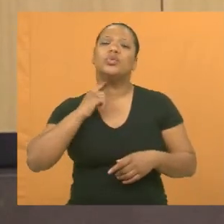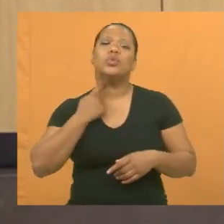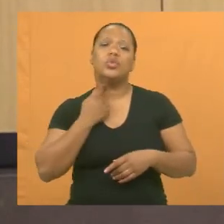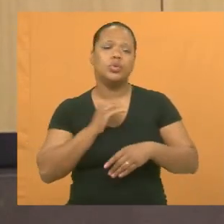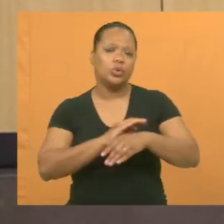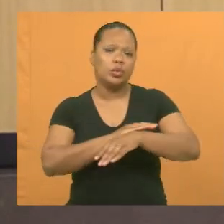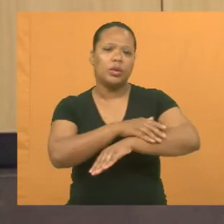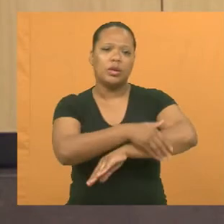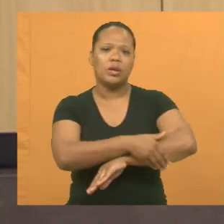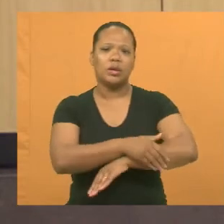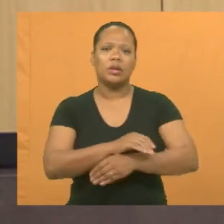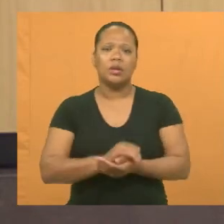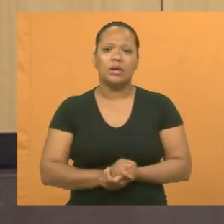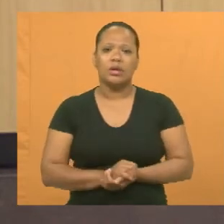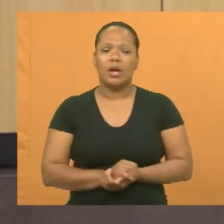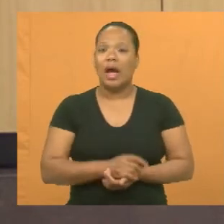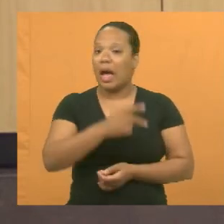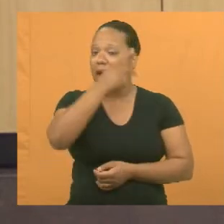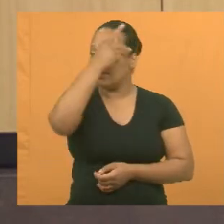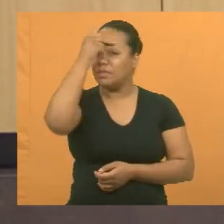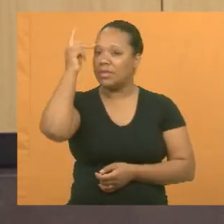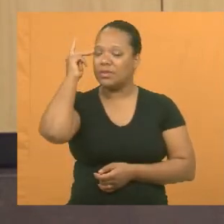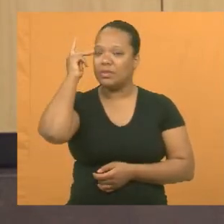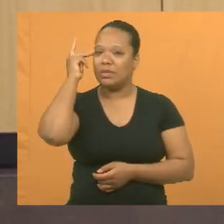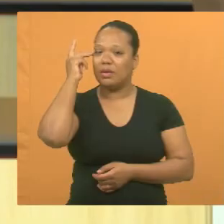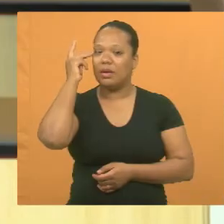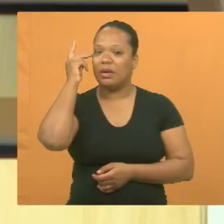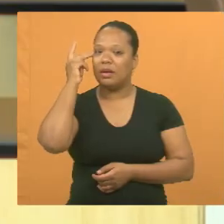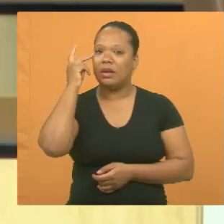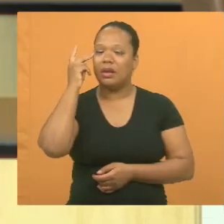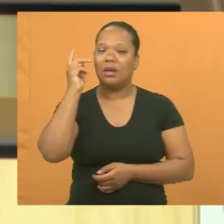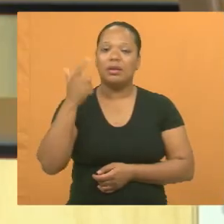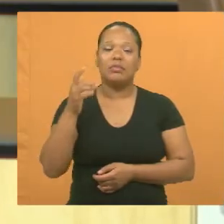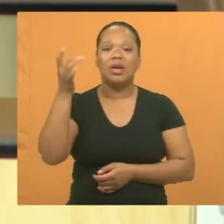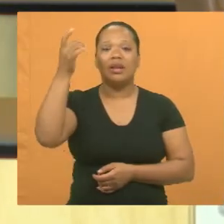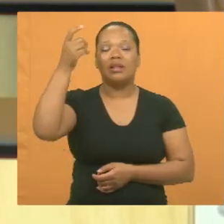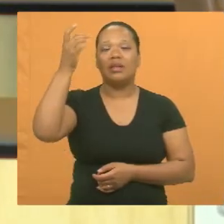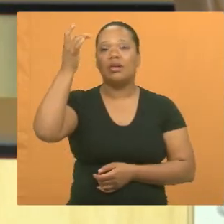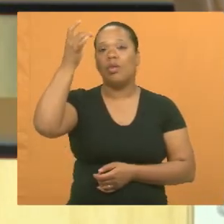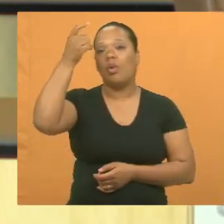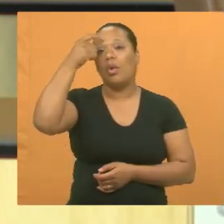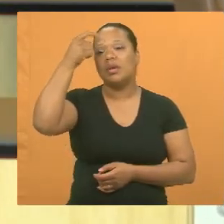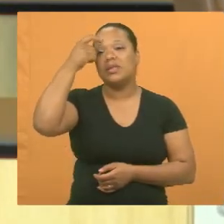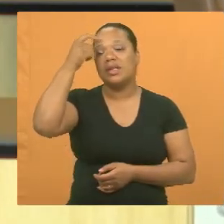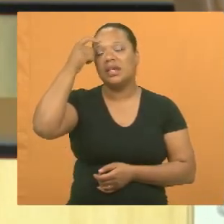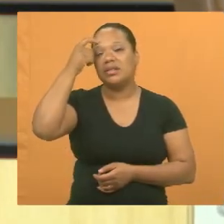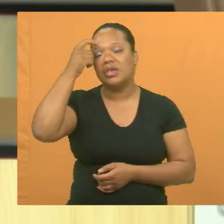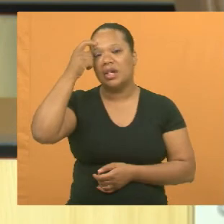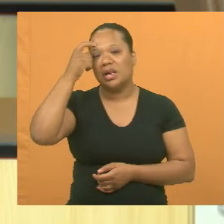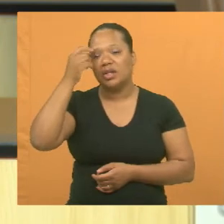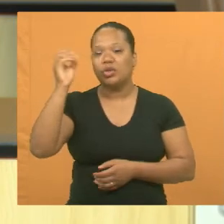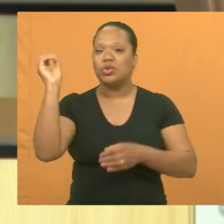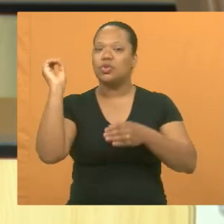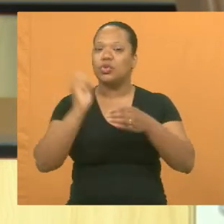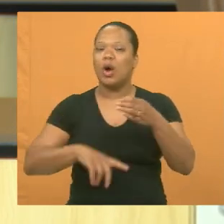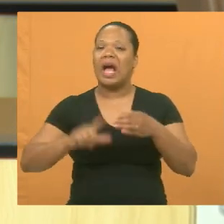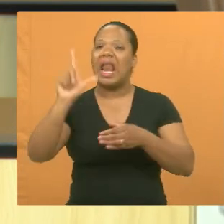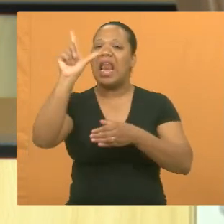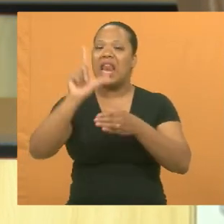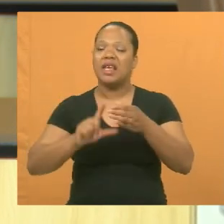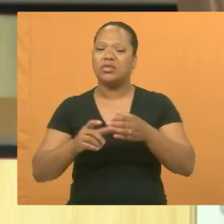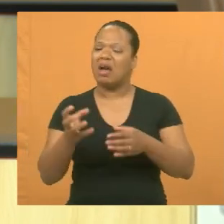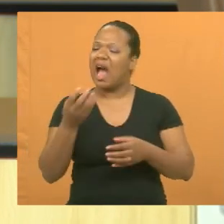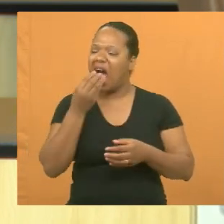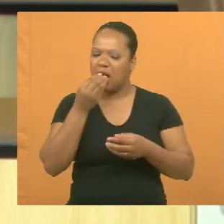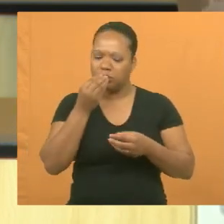ainda é a conscientização das pessoas de jogar tudo quanto é lixo dentro do bueiro, empurrar tudo para